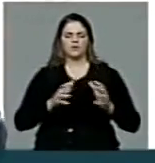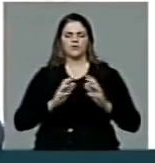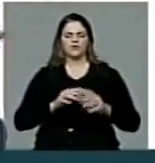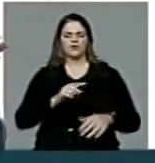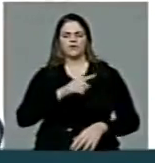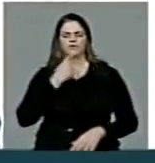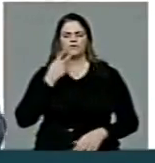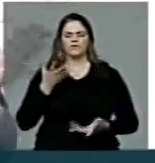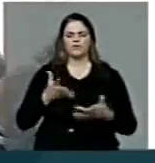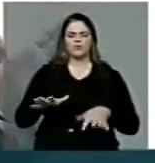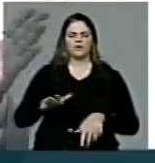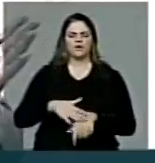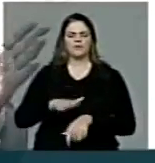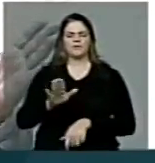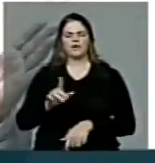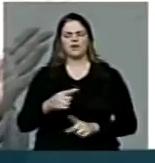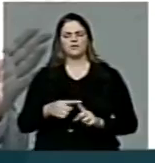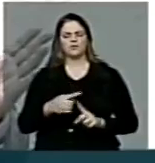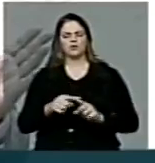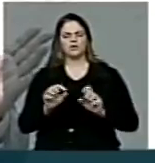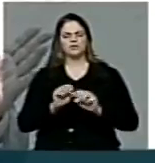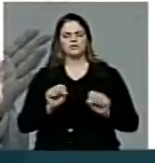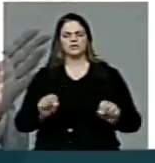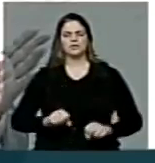vou mais, porque esse sistema está